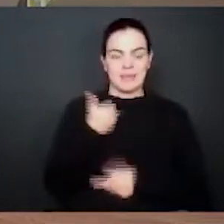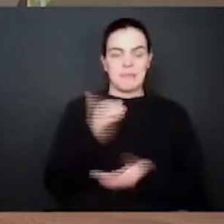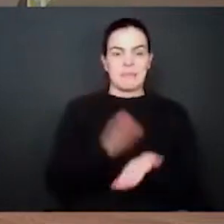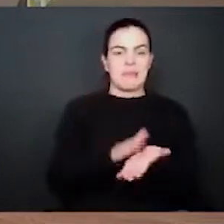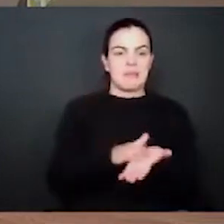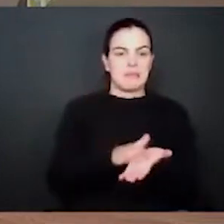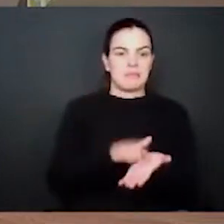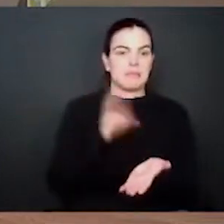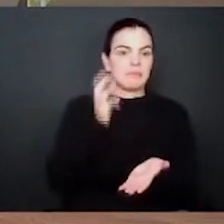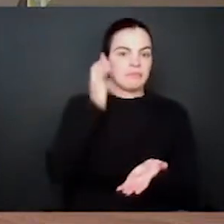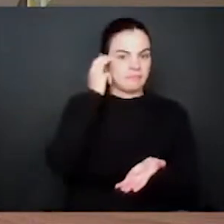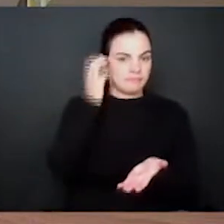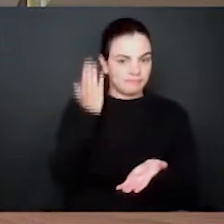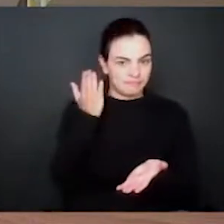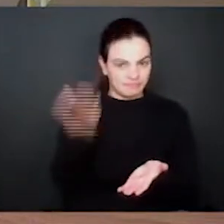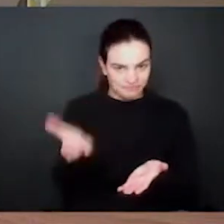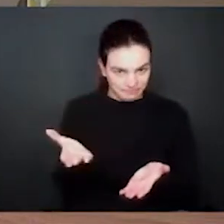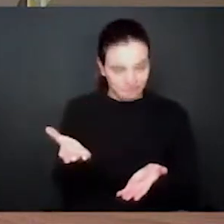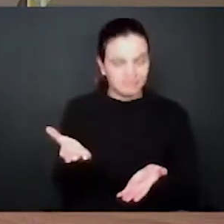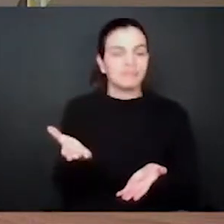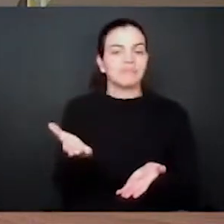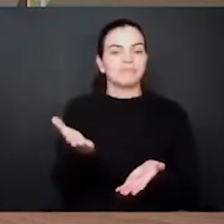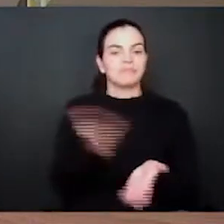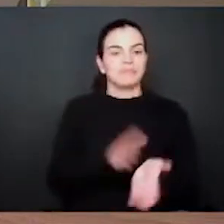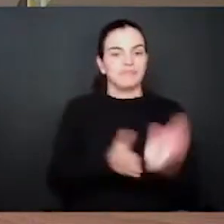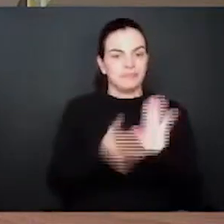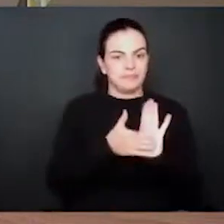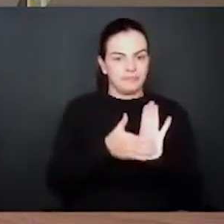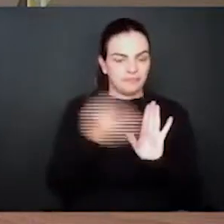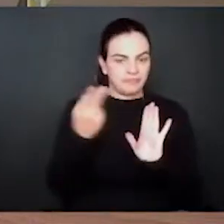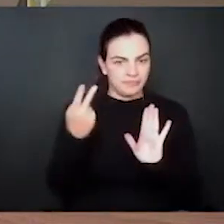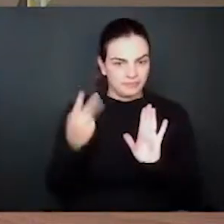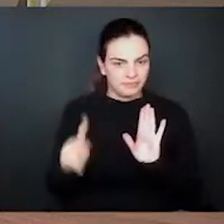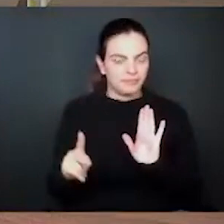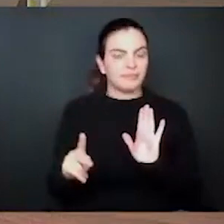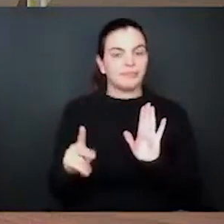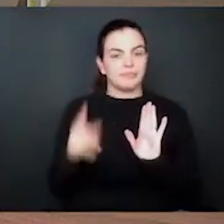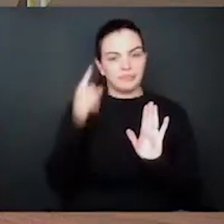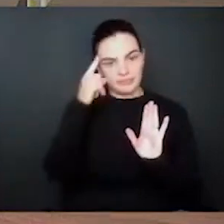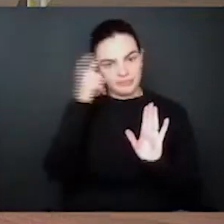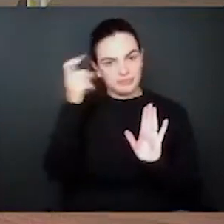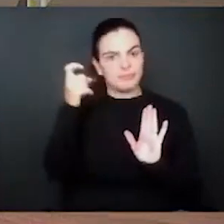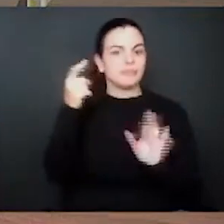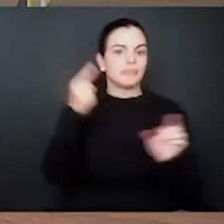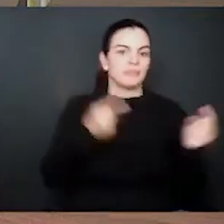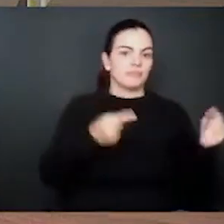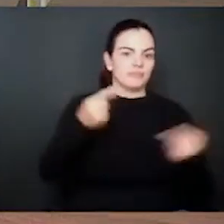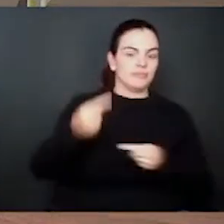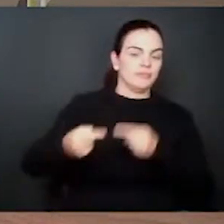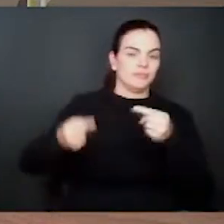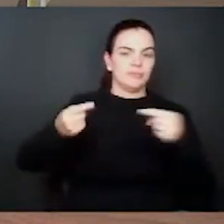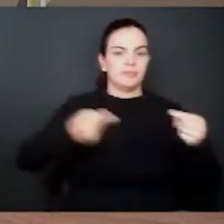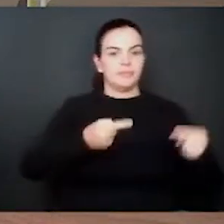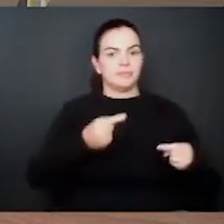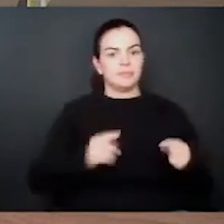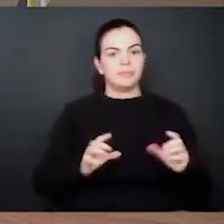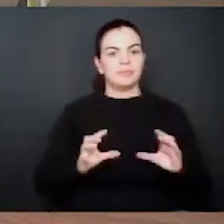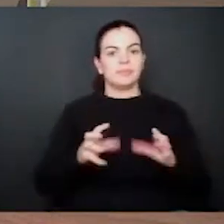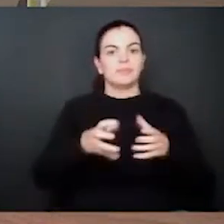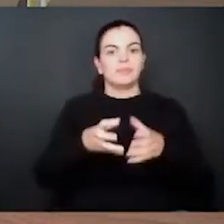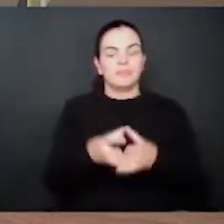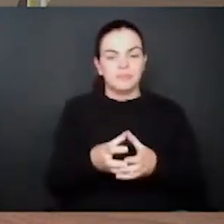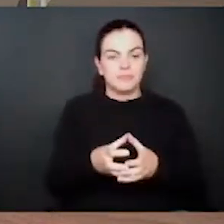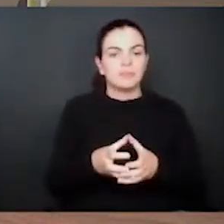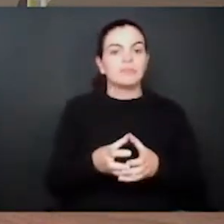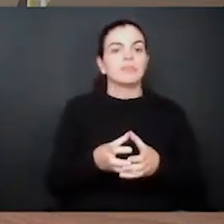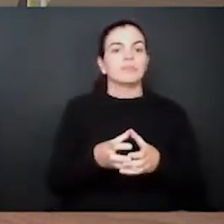pela iniciativa, por todas as contribuições durante a discussão na comissão que foi criada pela Secretaria